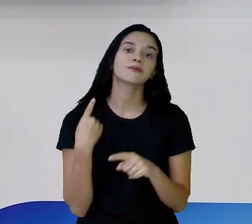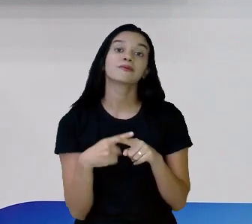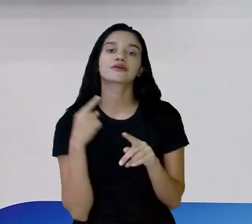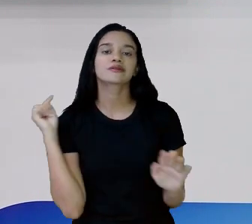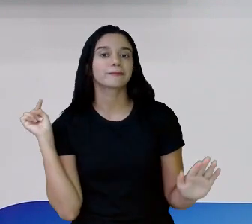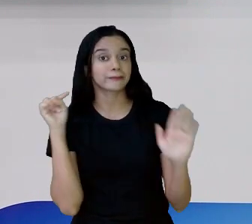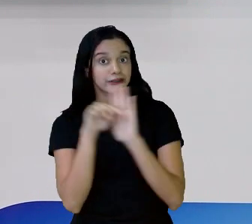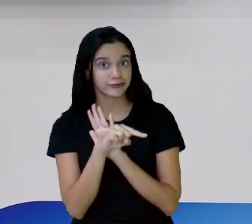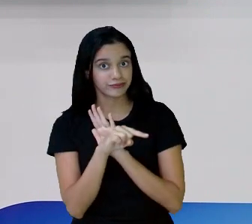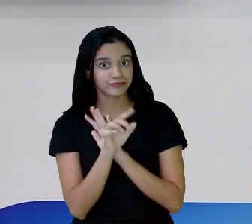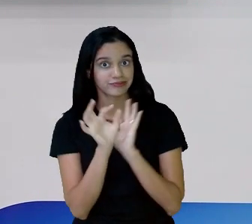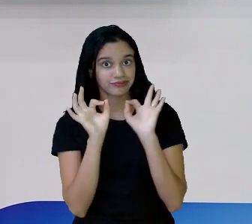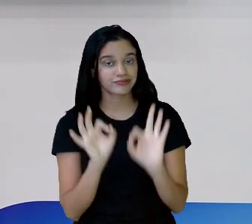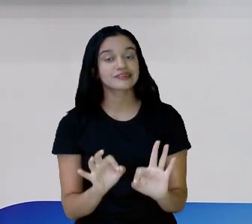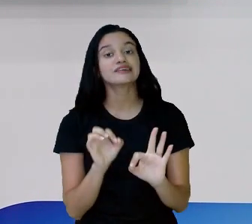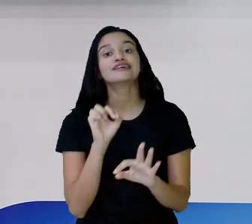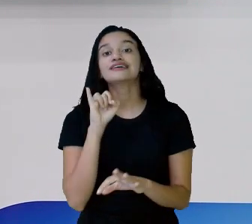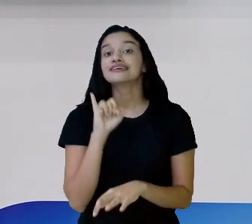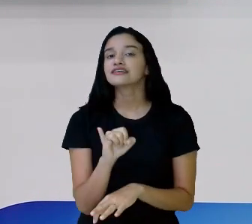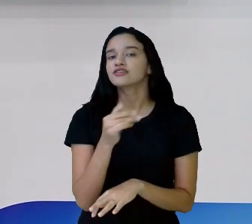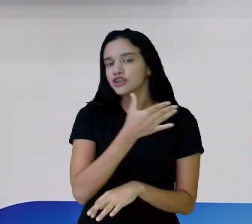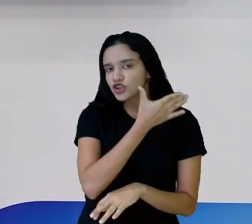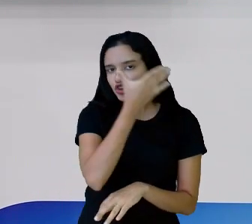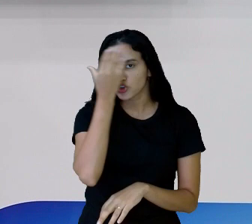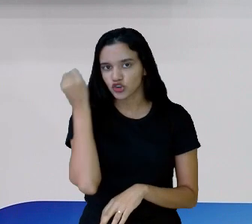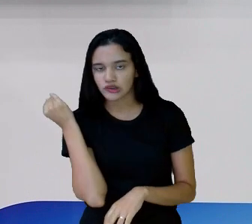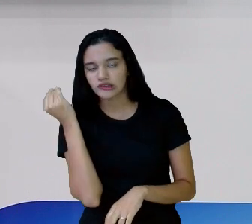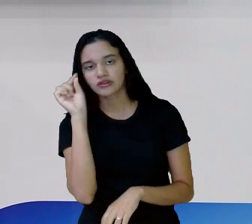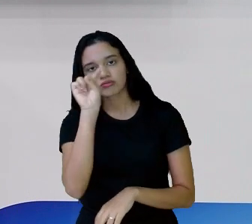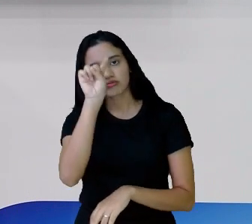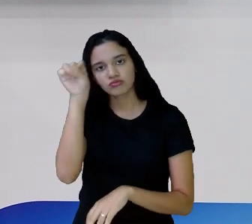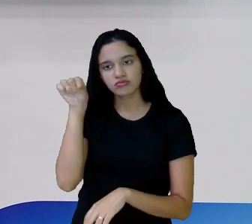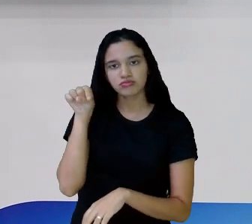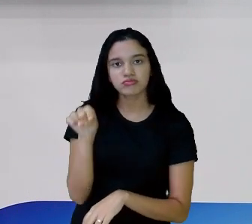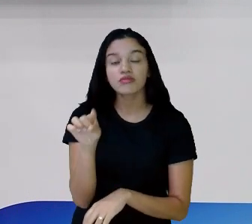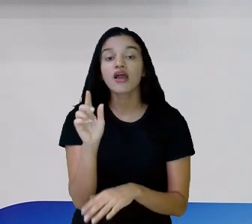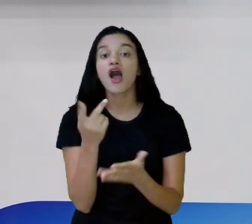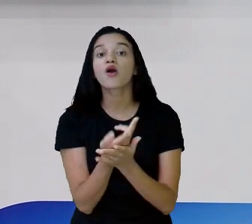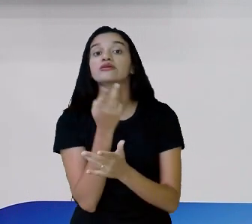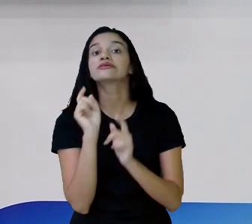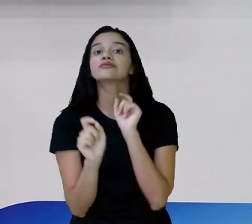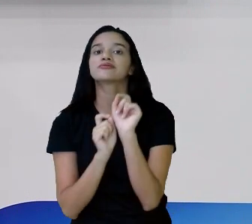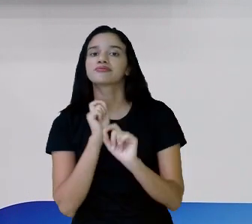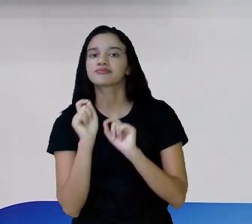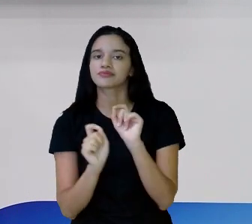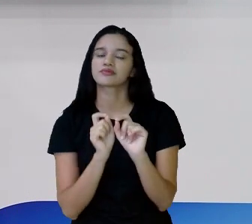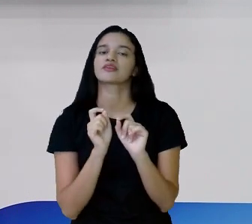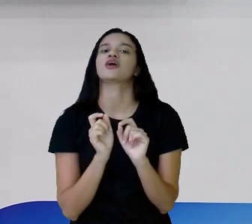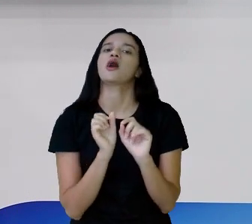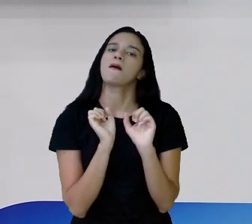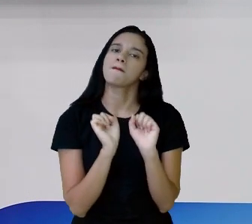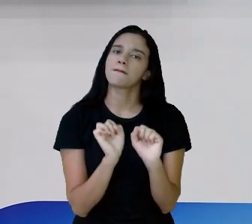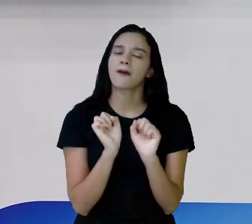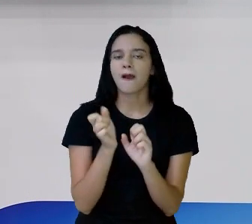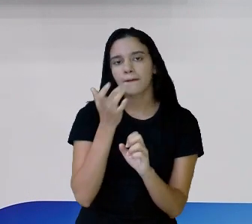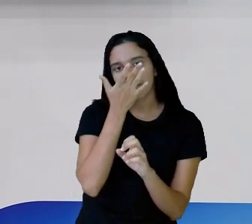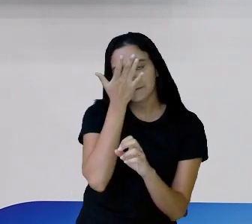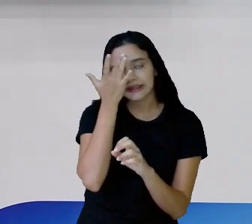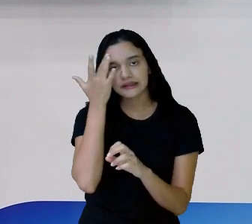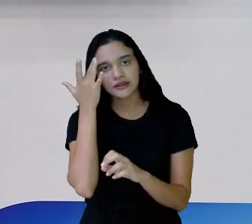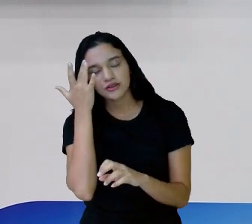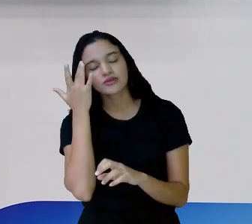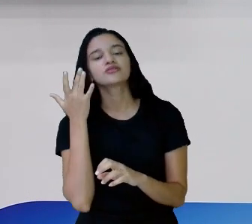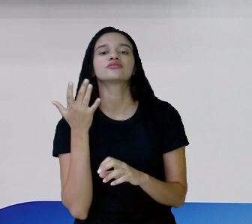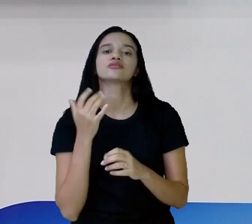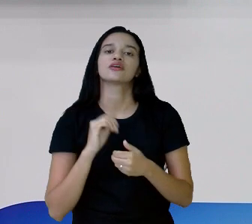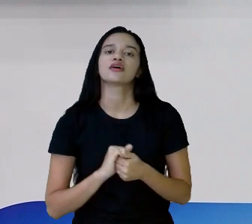uma pergunta. Se você esquecer de colocar esse sinal, o que é que pode acontecer? Pode ser que a pessoa do outro lado que